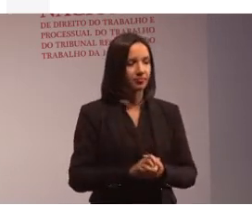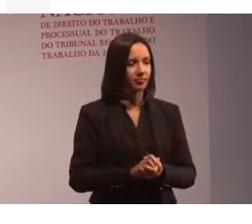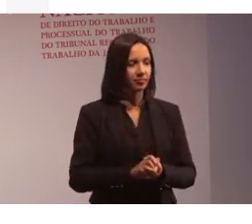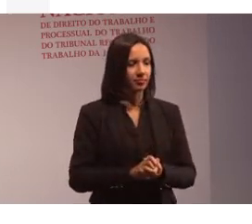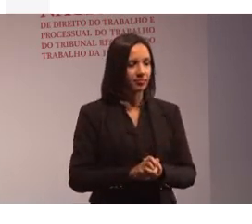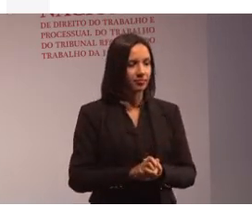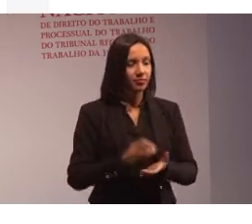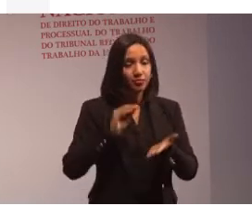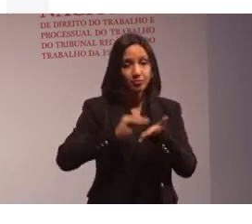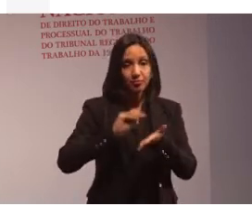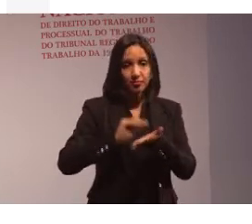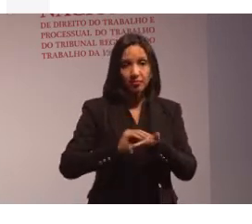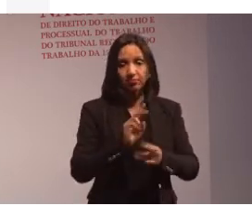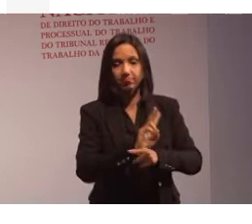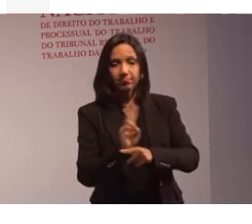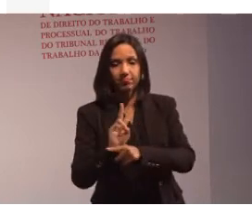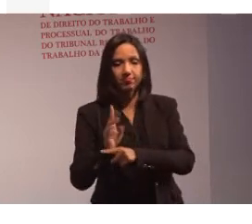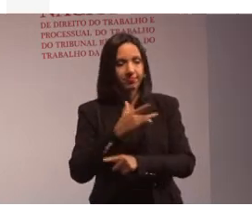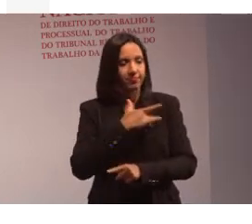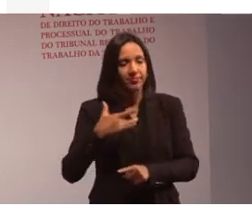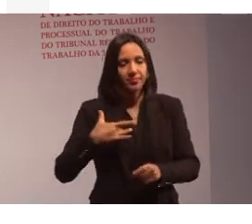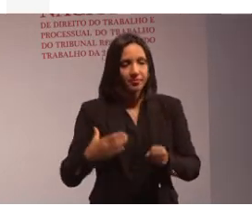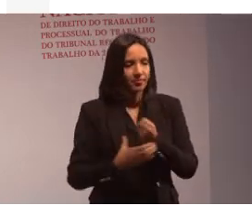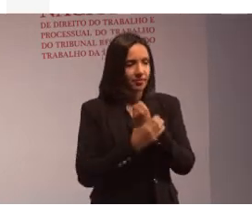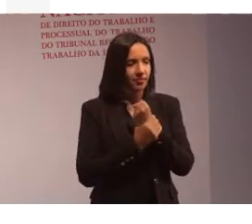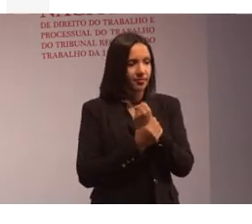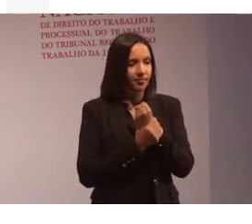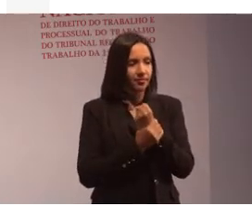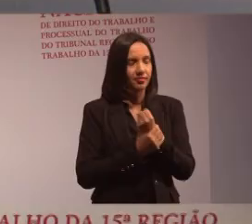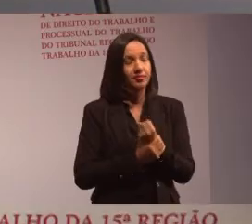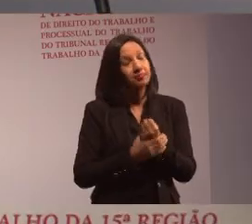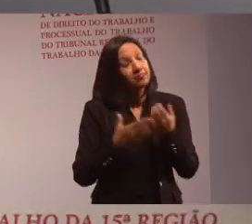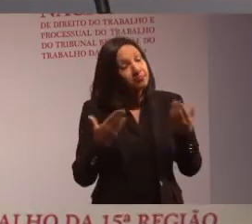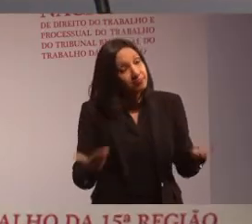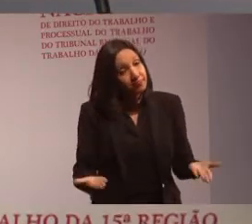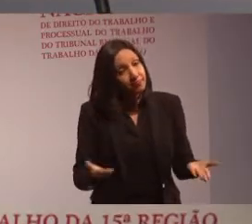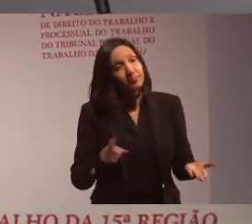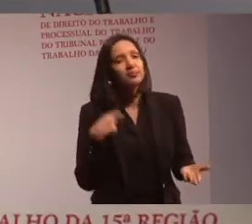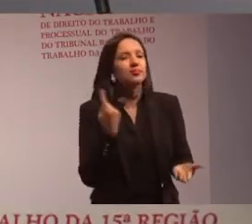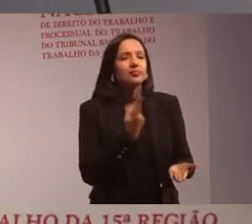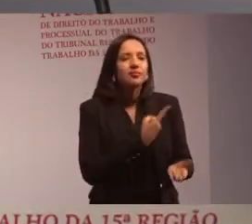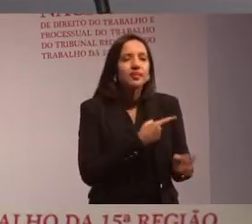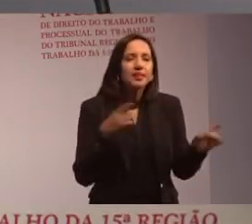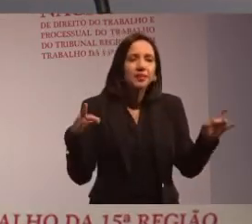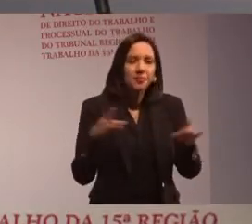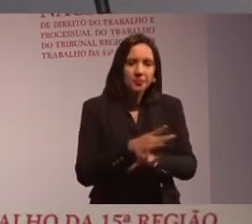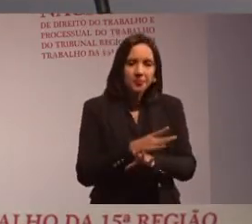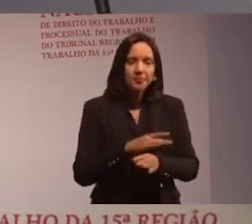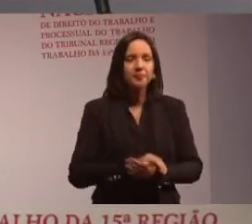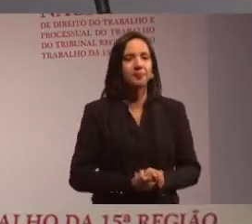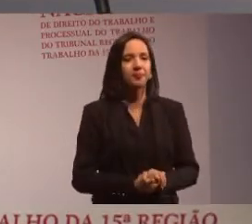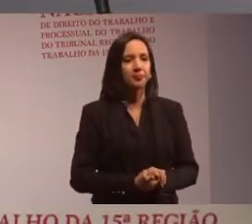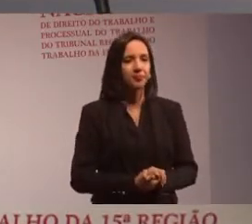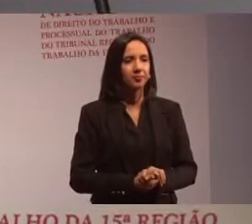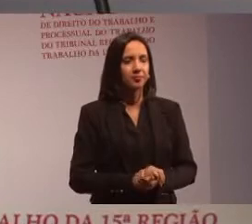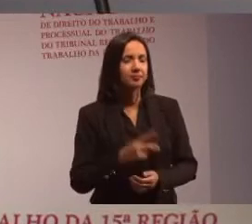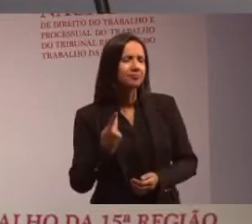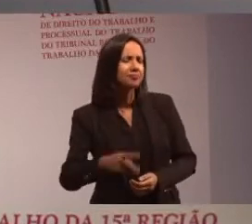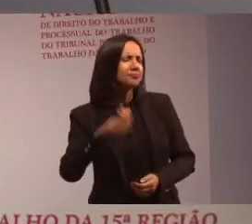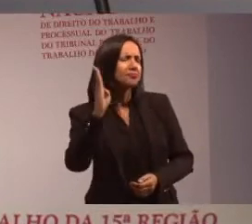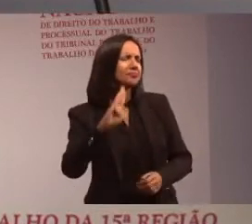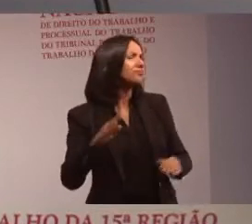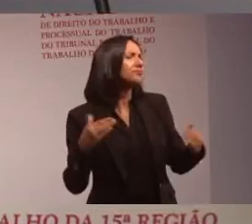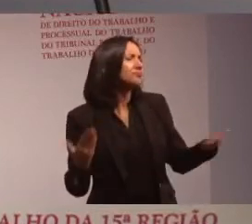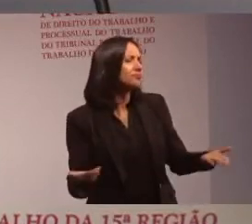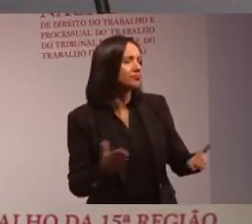e segurança e falta de clareza e especificidade das tarefas. Bom, e para a gente fechar, e o Brasil? Né?